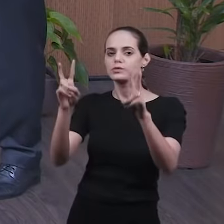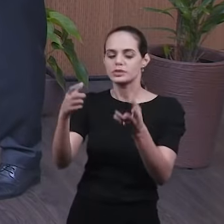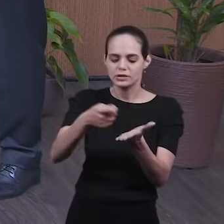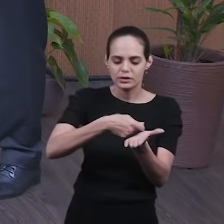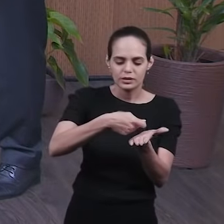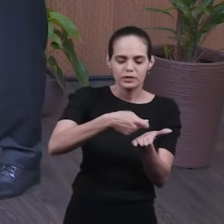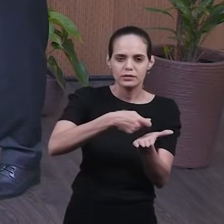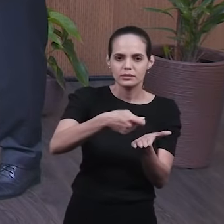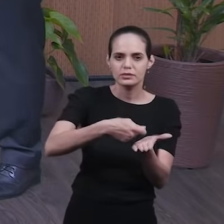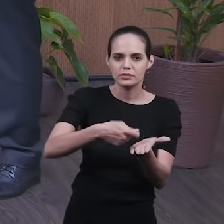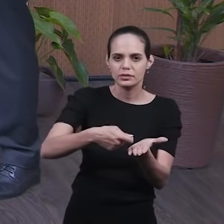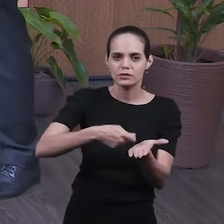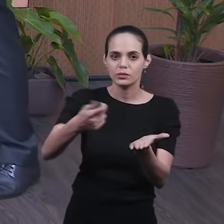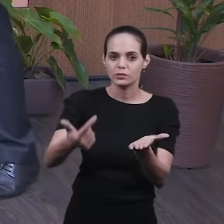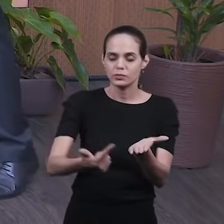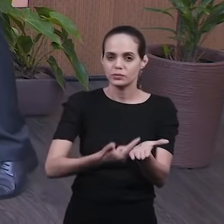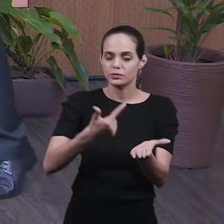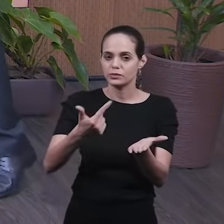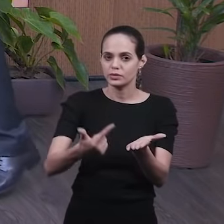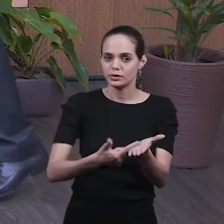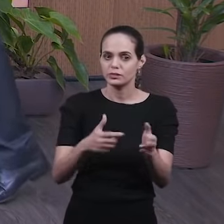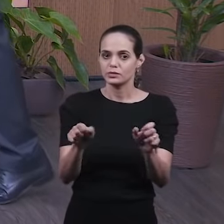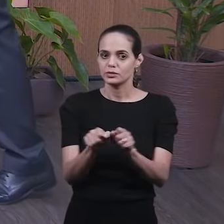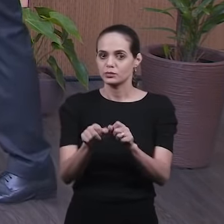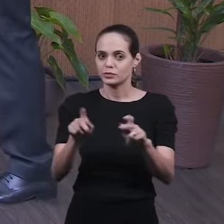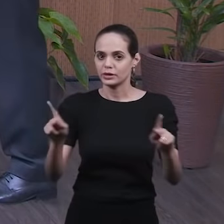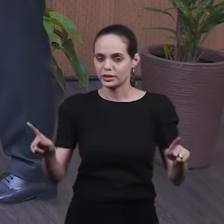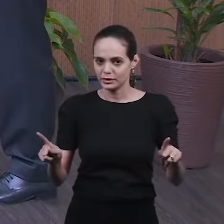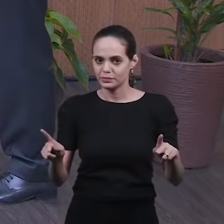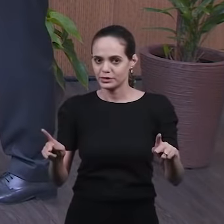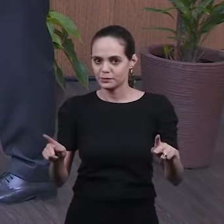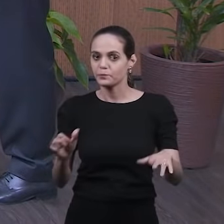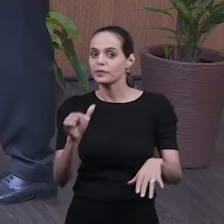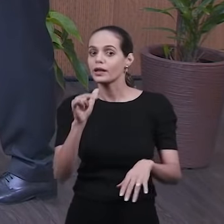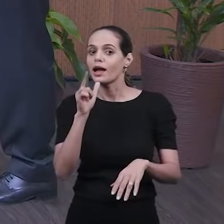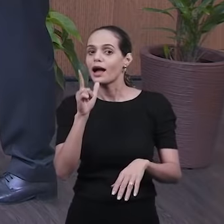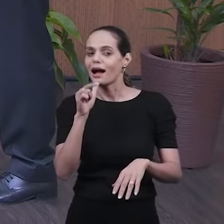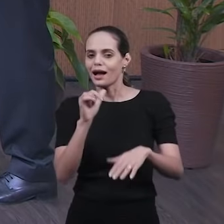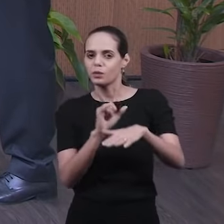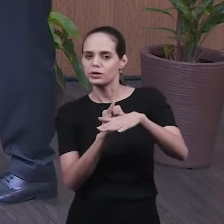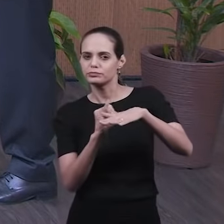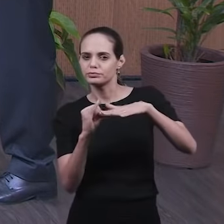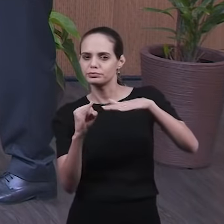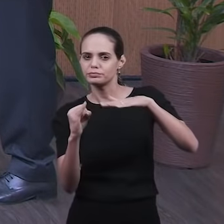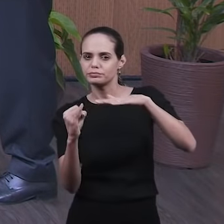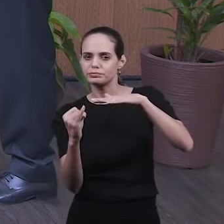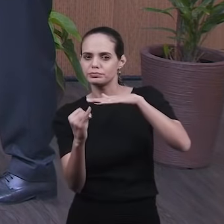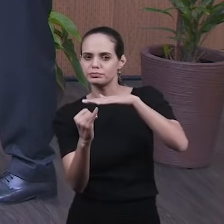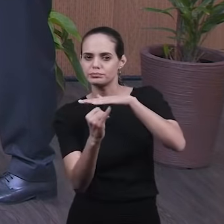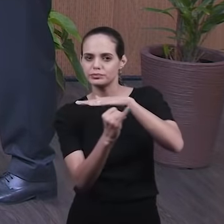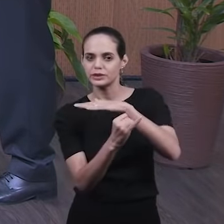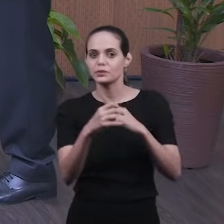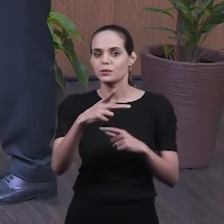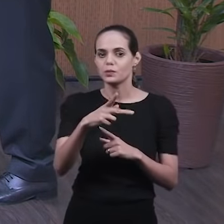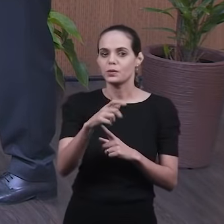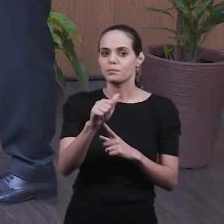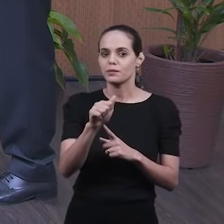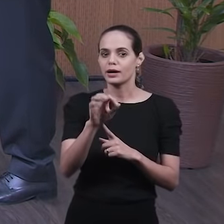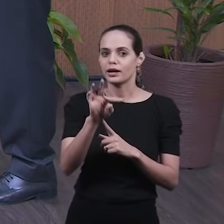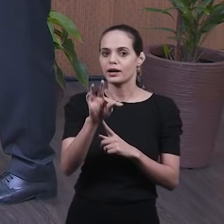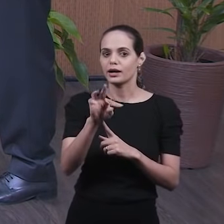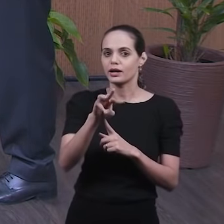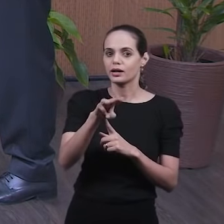livro de Apocalipse, que é esta ilha de Patmos. É bom frisar, Sérgio, para todos, que o apóstolo